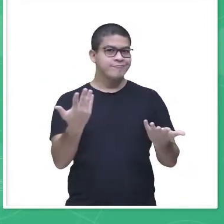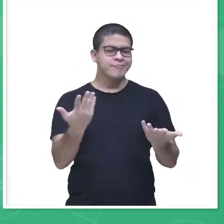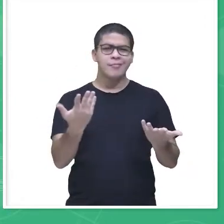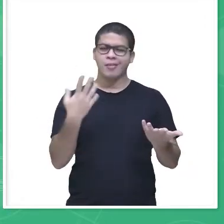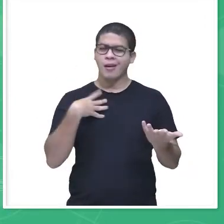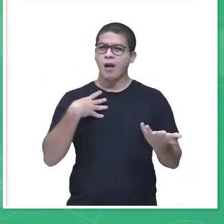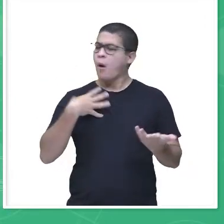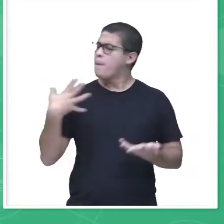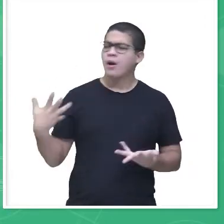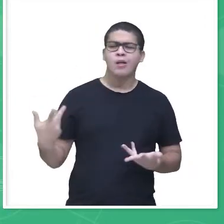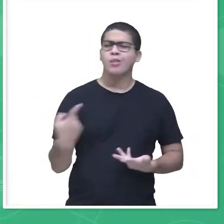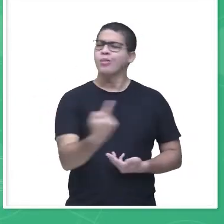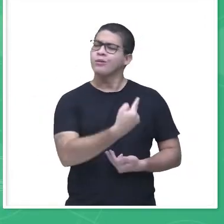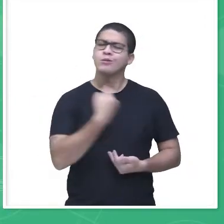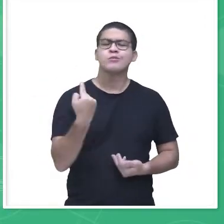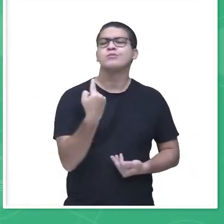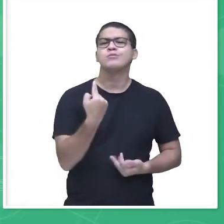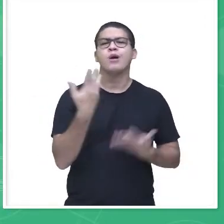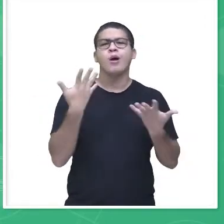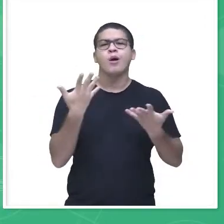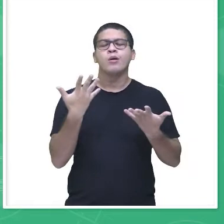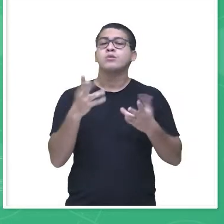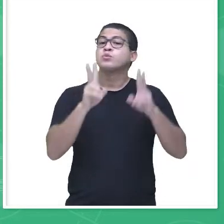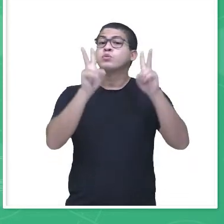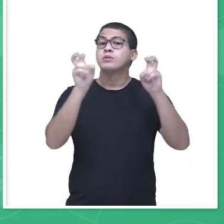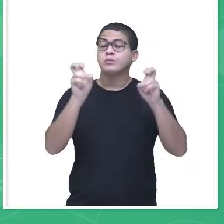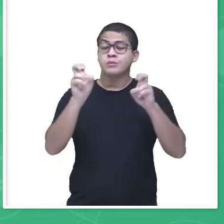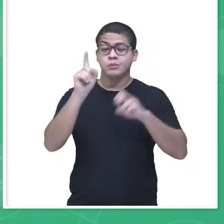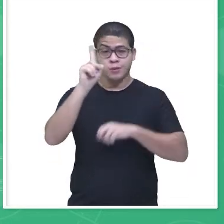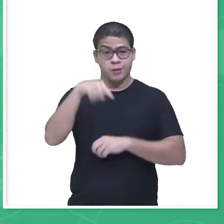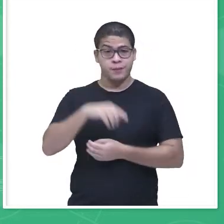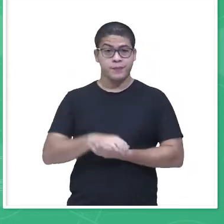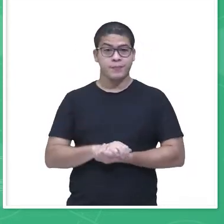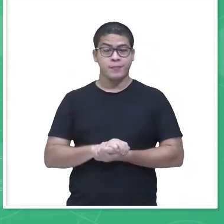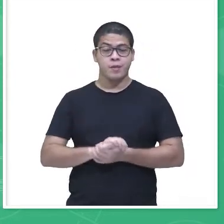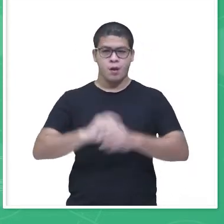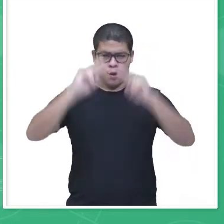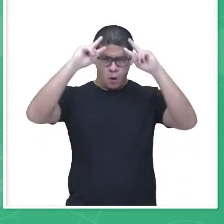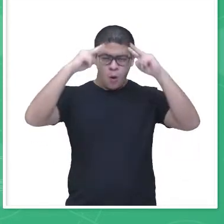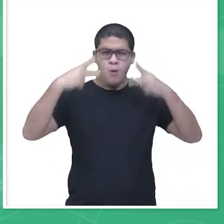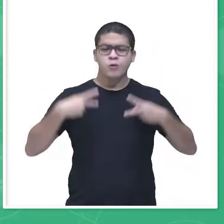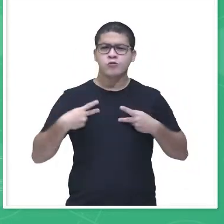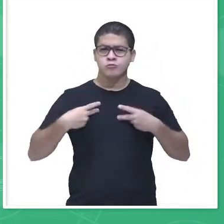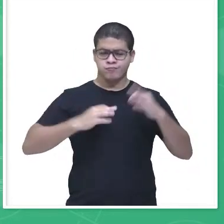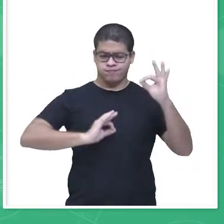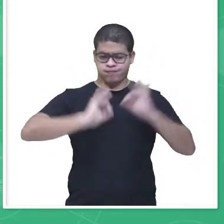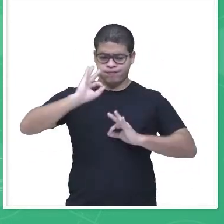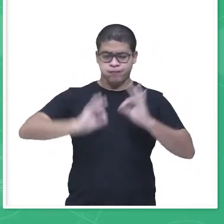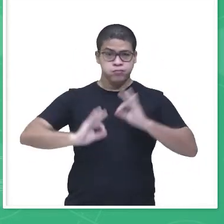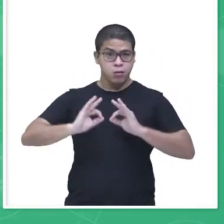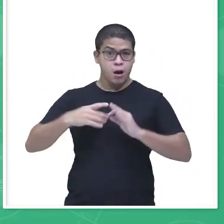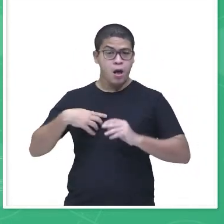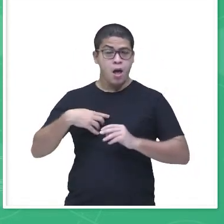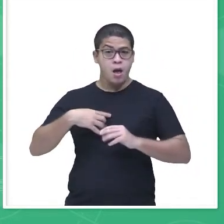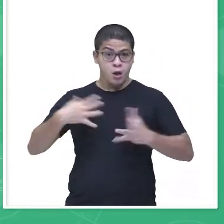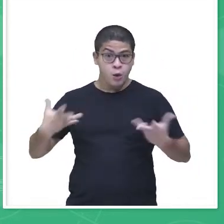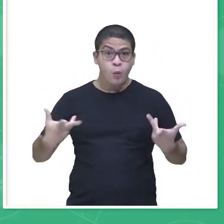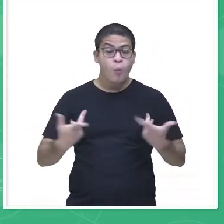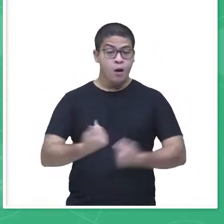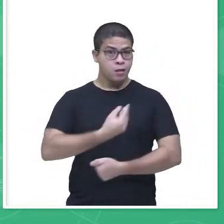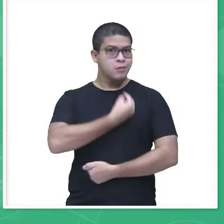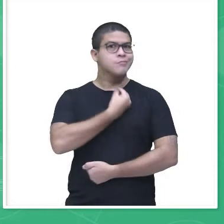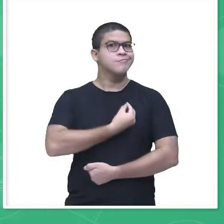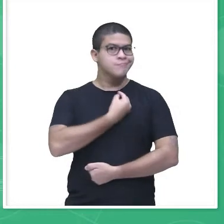importa para todos nós. Vamos ver qual é esse assunto: higiene corporal e qualidade de vida. Olha só